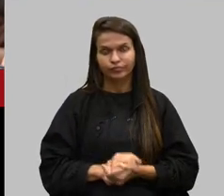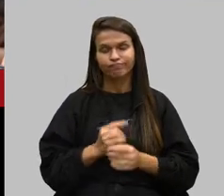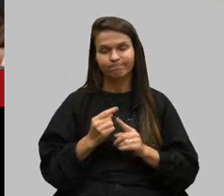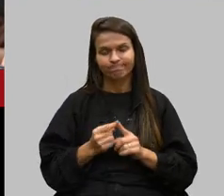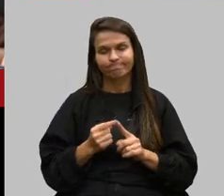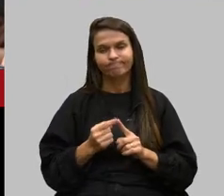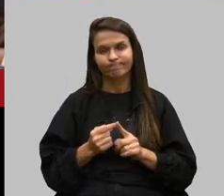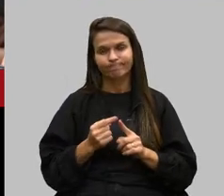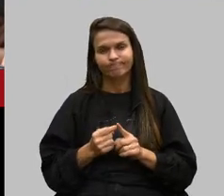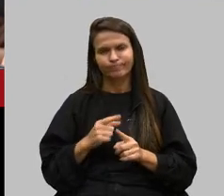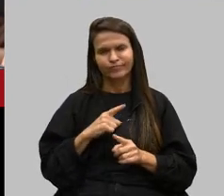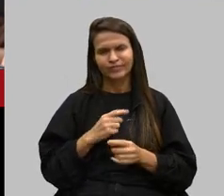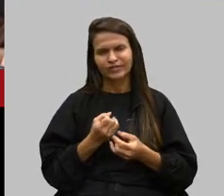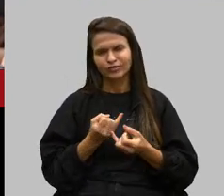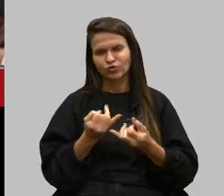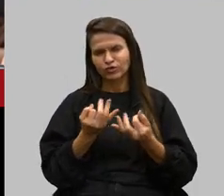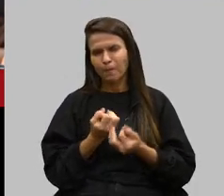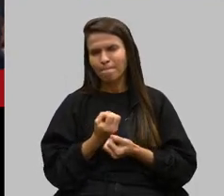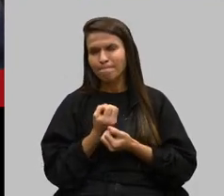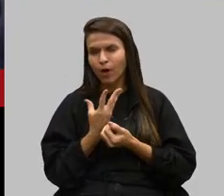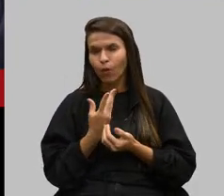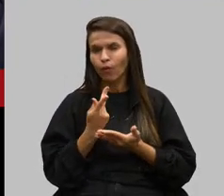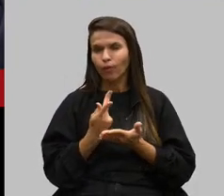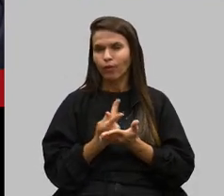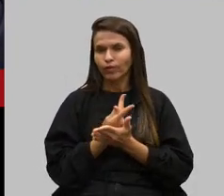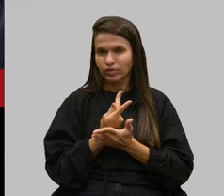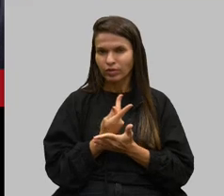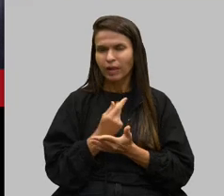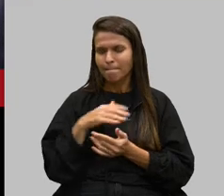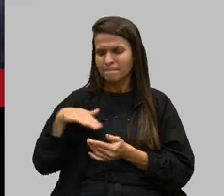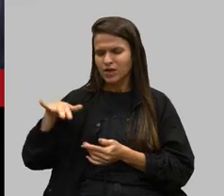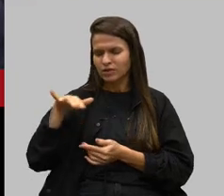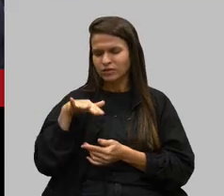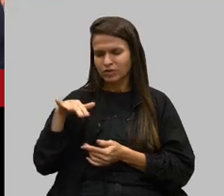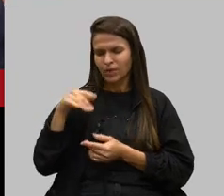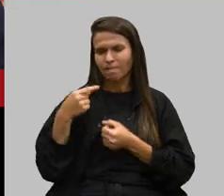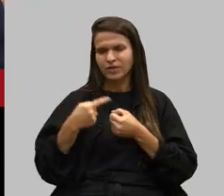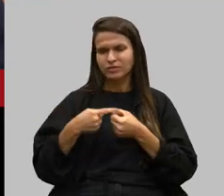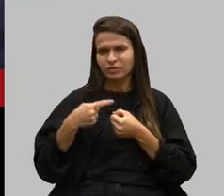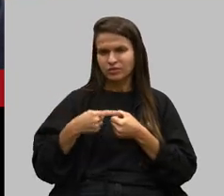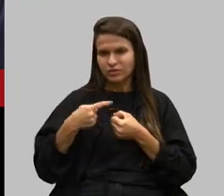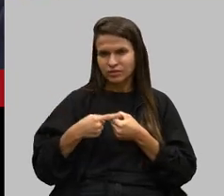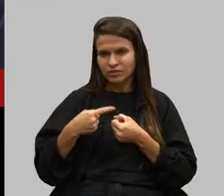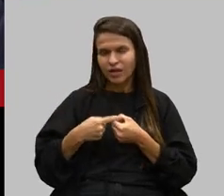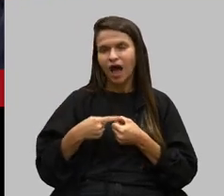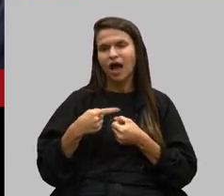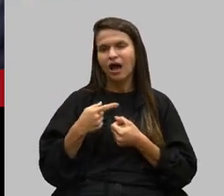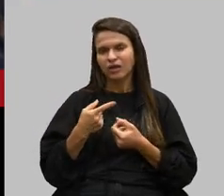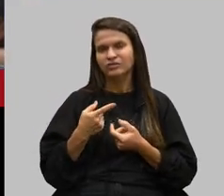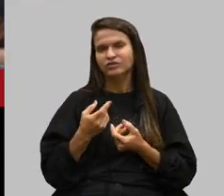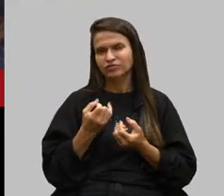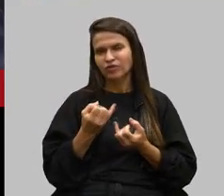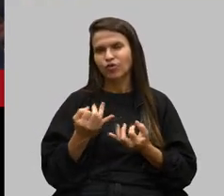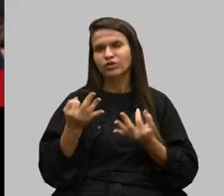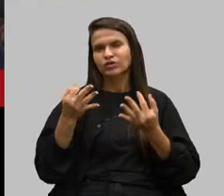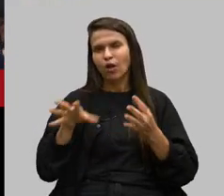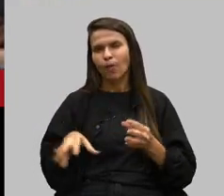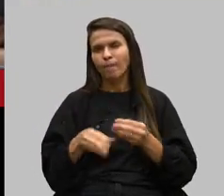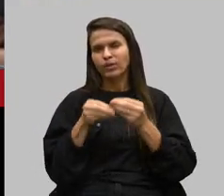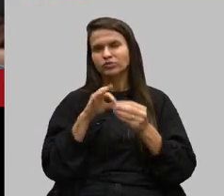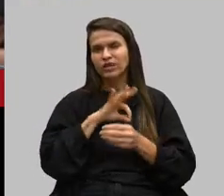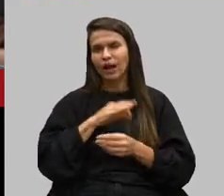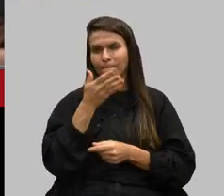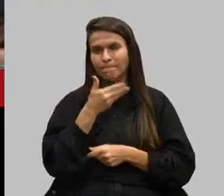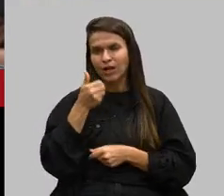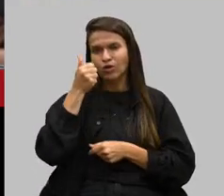tem visto muita cois boa acontecendo na minha região na minha cidade São Sebastião do Paraíso muita gente que hoje está ganhando um salário bem melhor